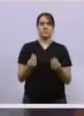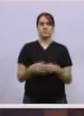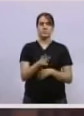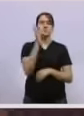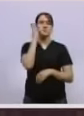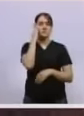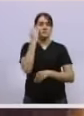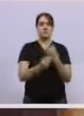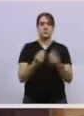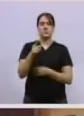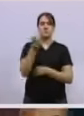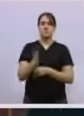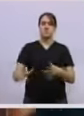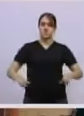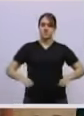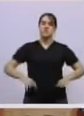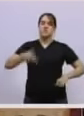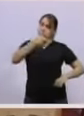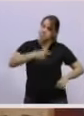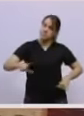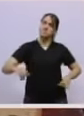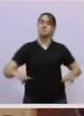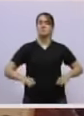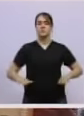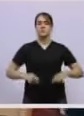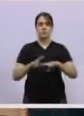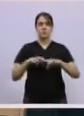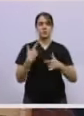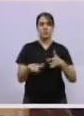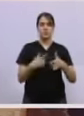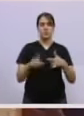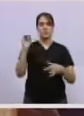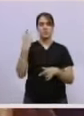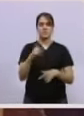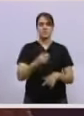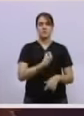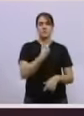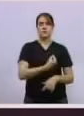Você sabe o quanto você já sofreu e ainda sofre por essas questões que são vivas dentro de você.